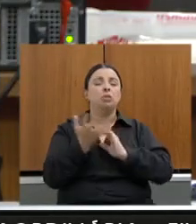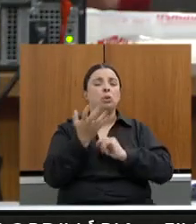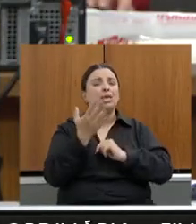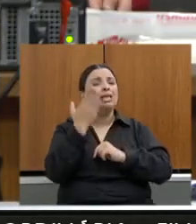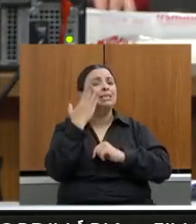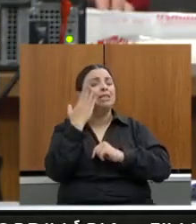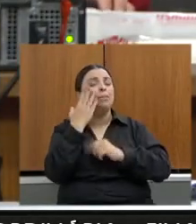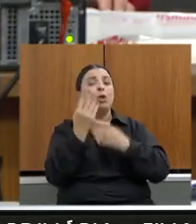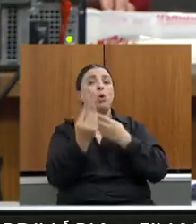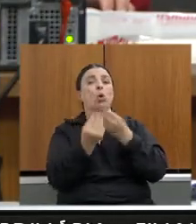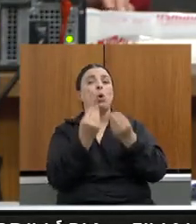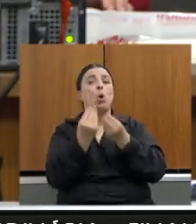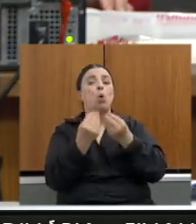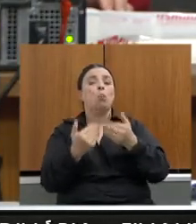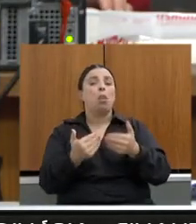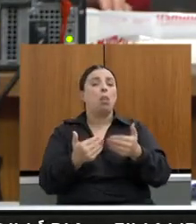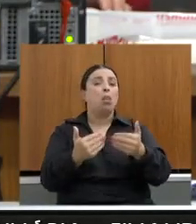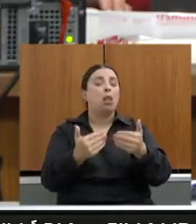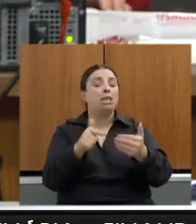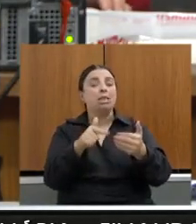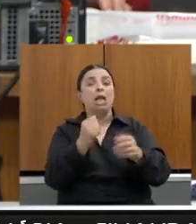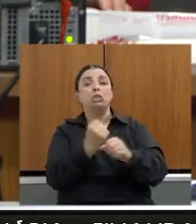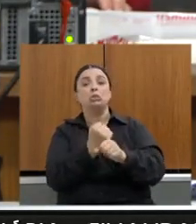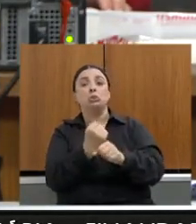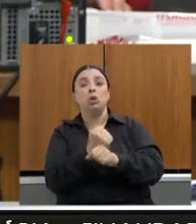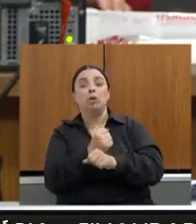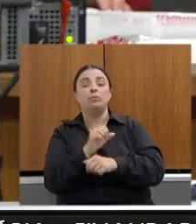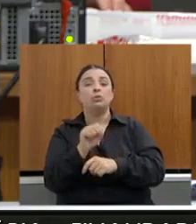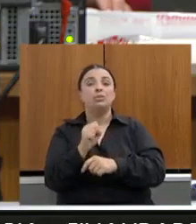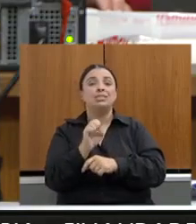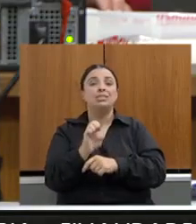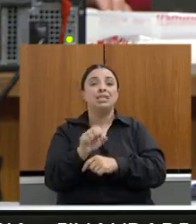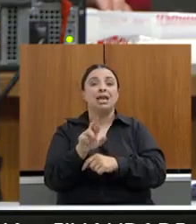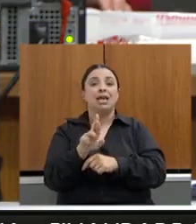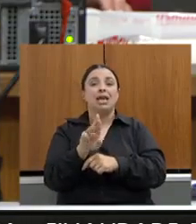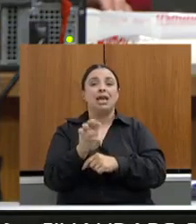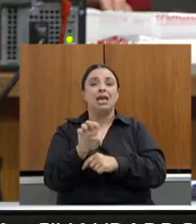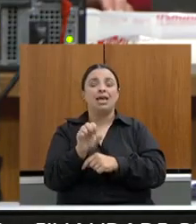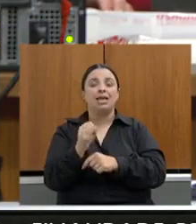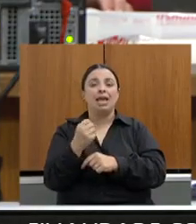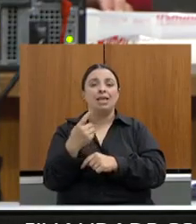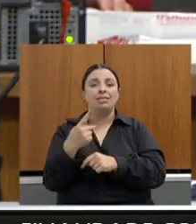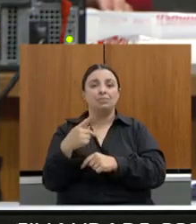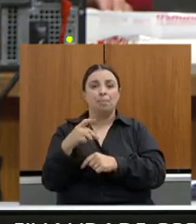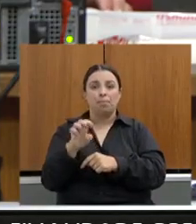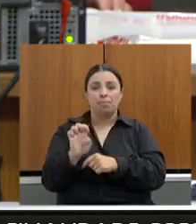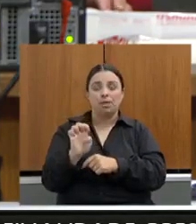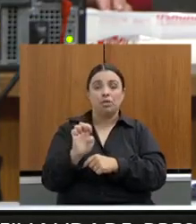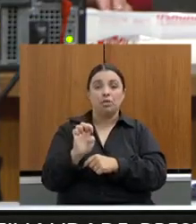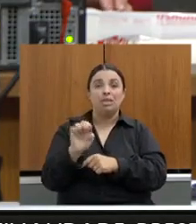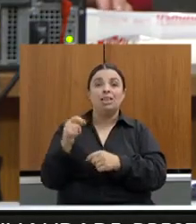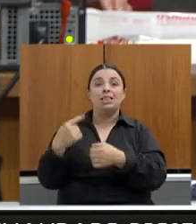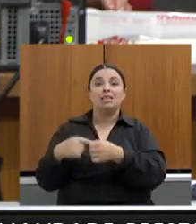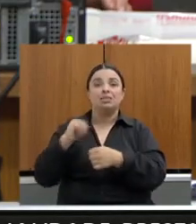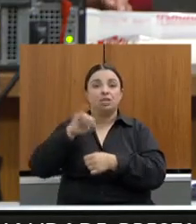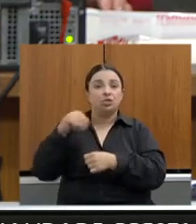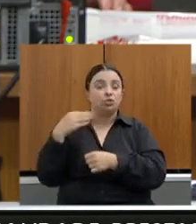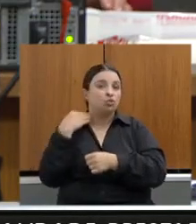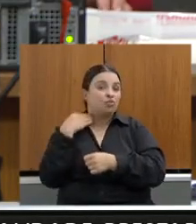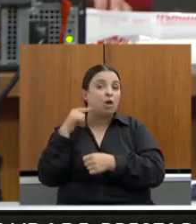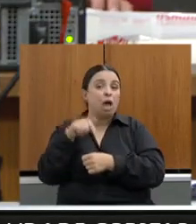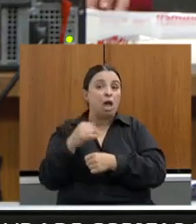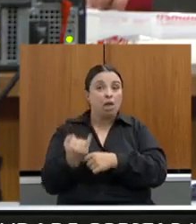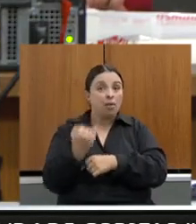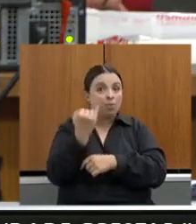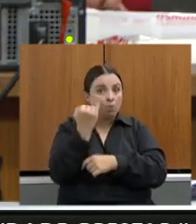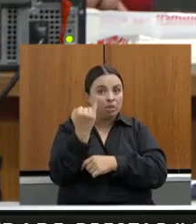o andamento uma das obras do ceresp de Juiz de Fora a unidade muito muito importante para o estado de Minas